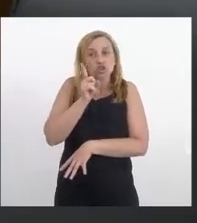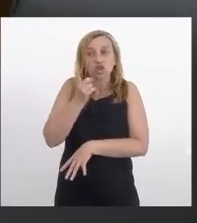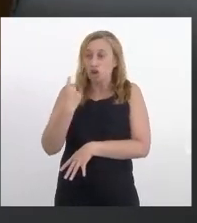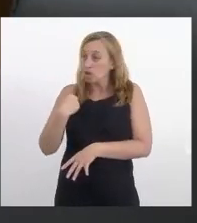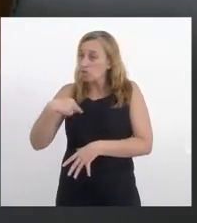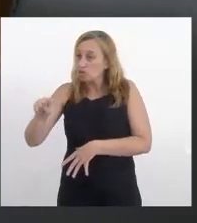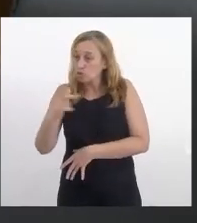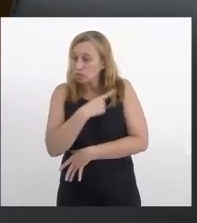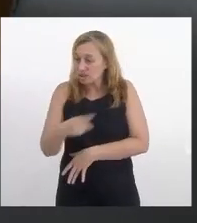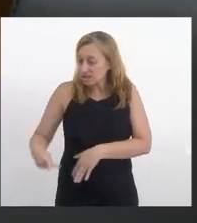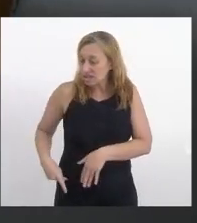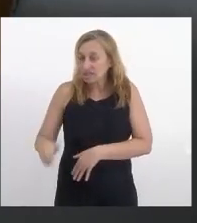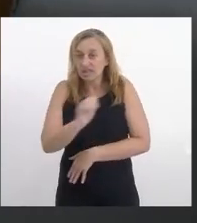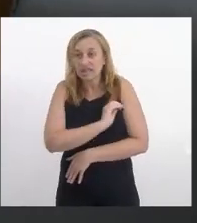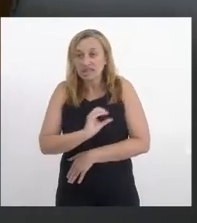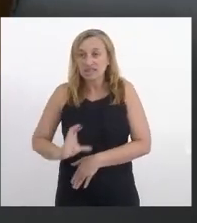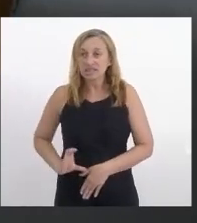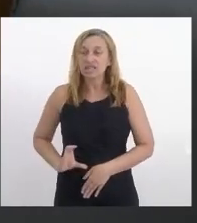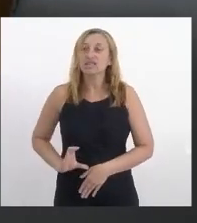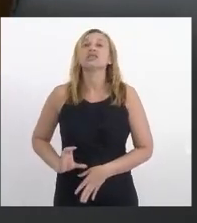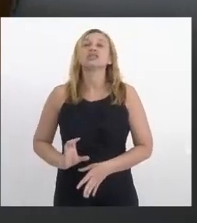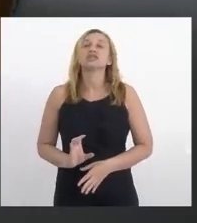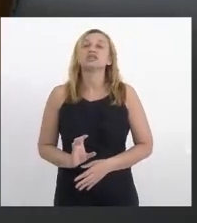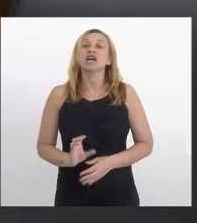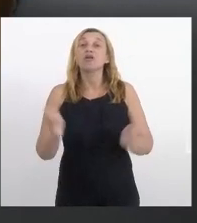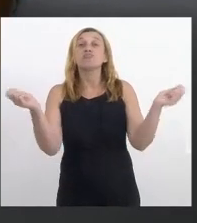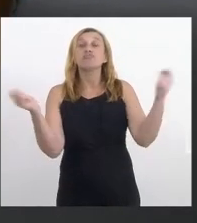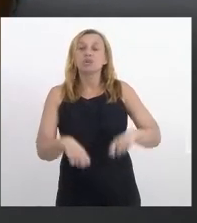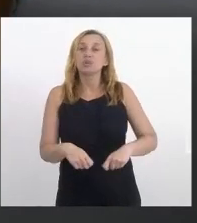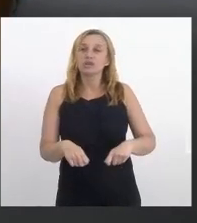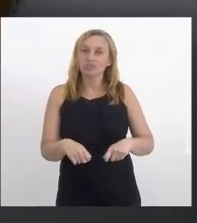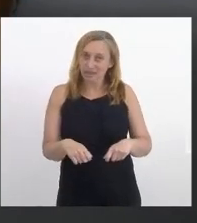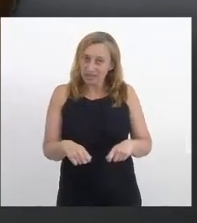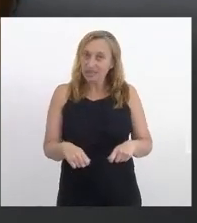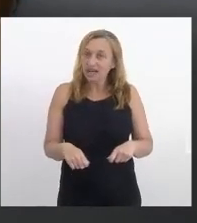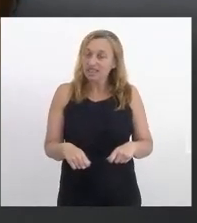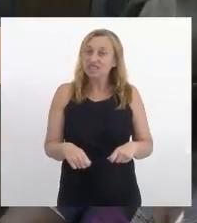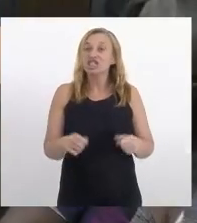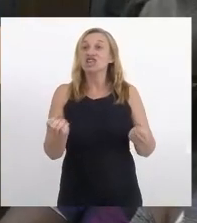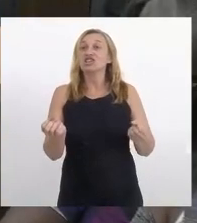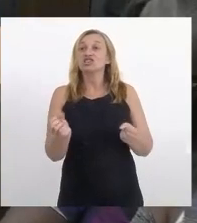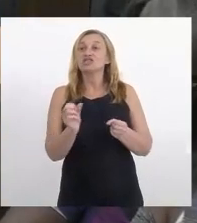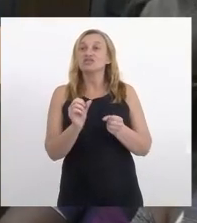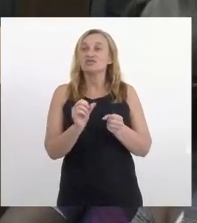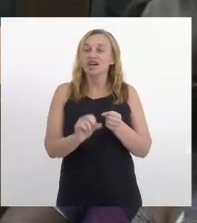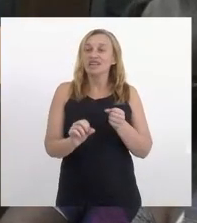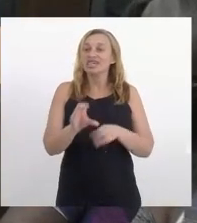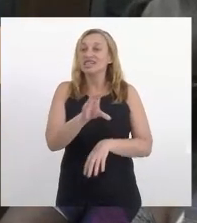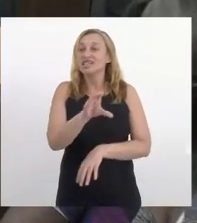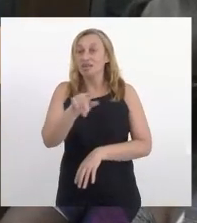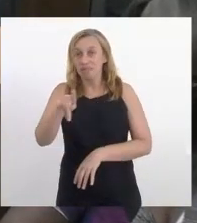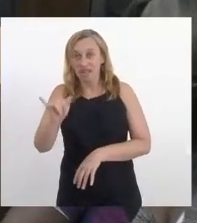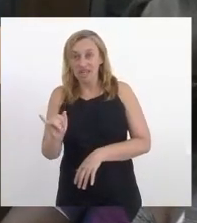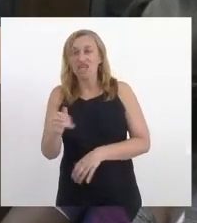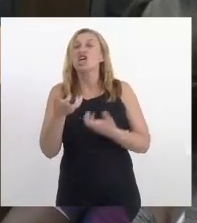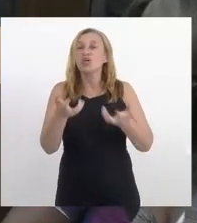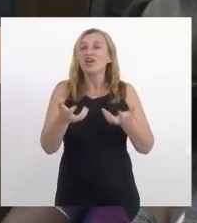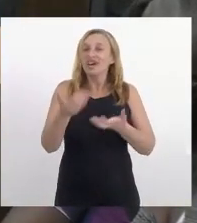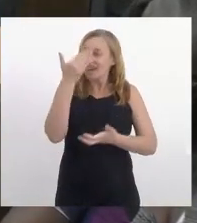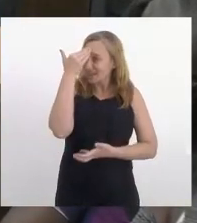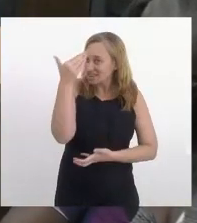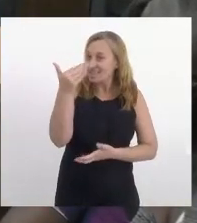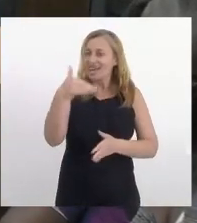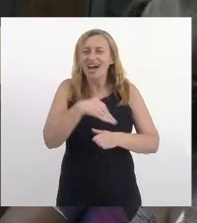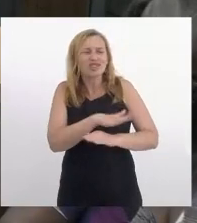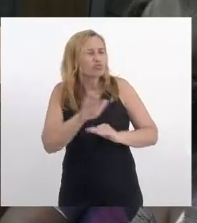ao presidente André Siciliano a possibilidade de fazer essa CPI. E eu quero agradecer